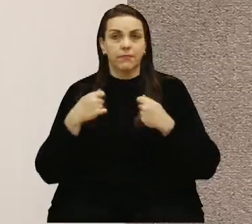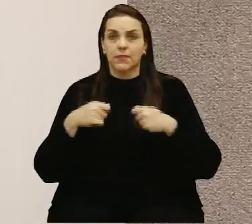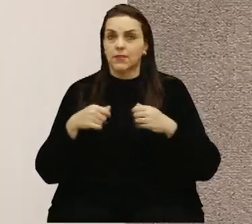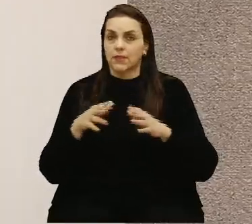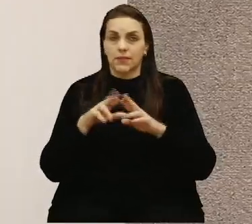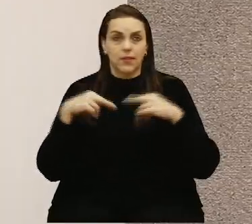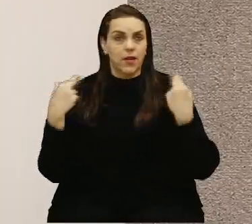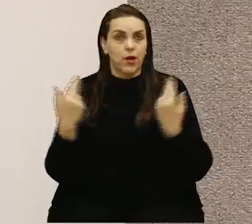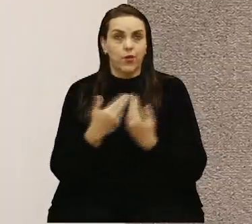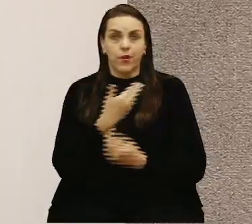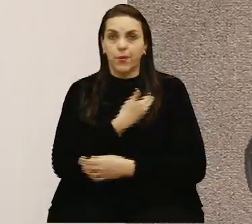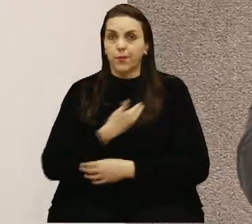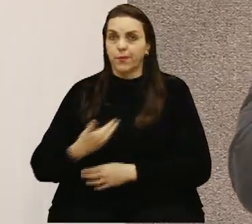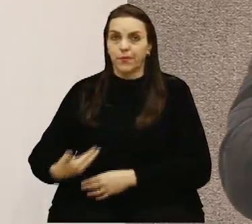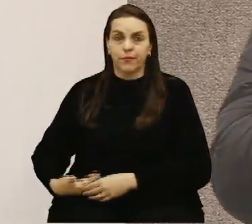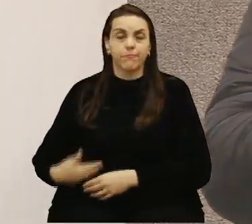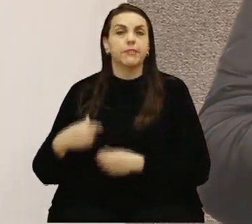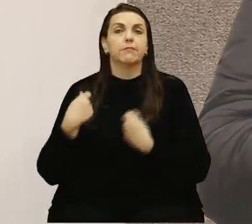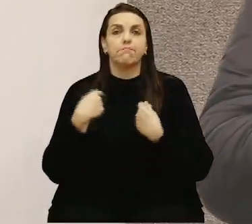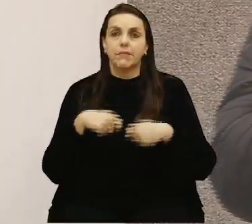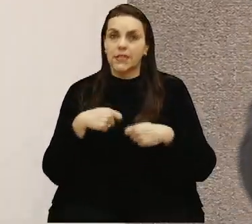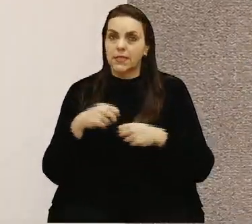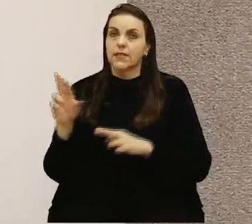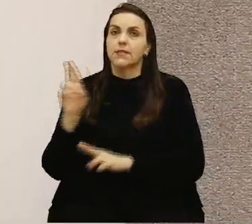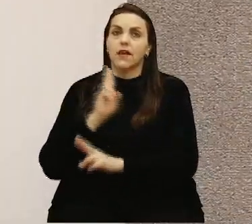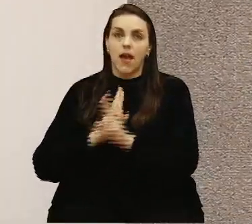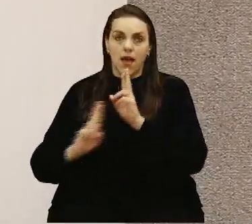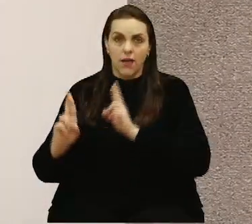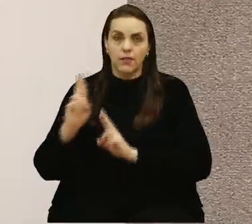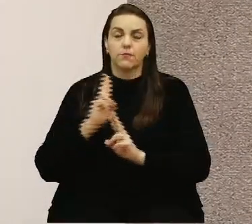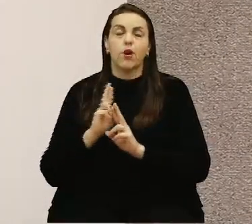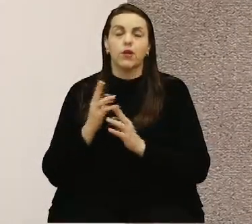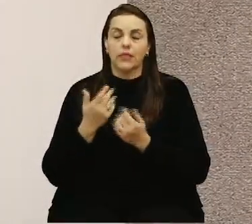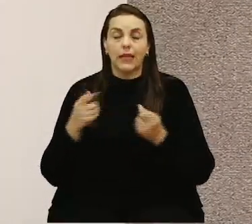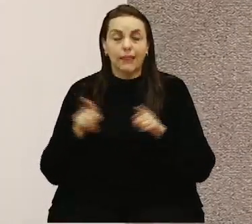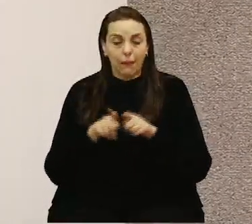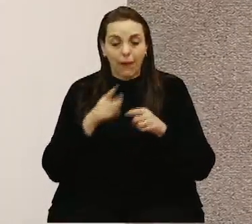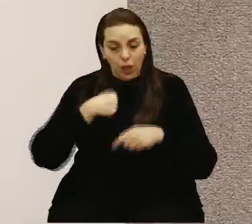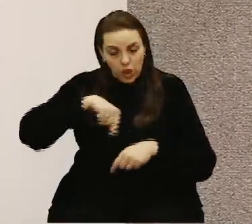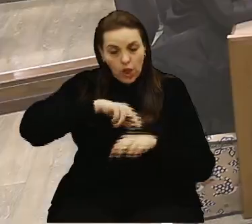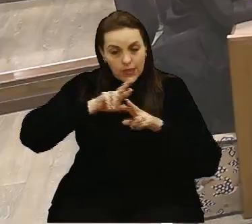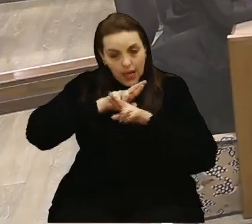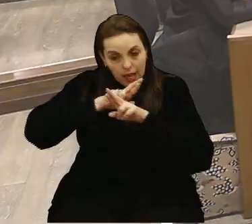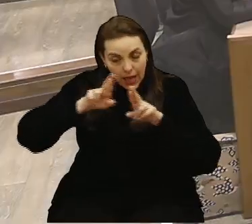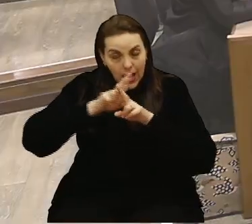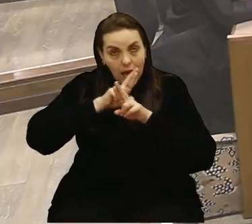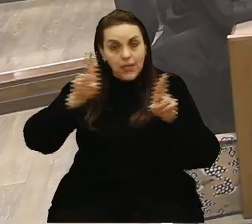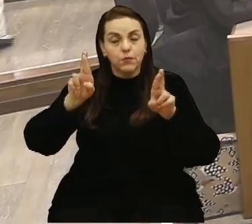aqui, porque, de fato, nós precisamos dar resposta à sociedade caxiense como um todo. Obrigado, presidente. Obrigado.